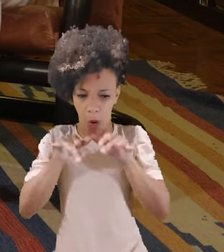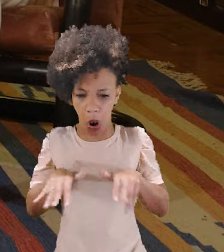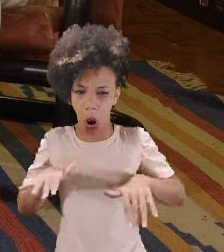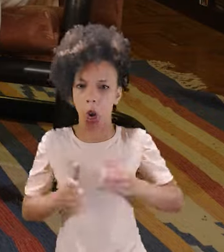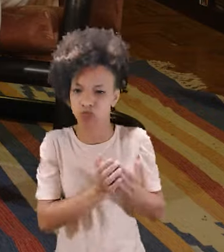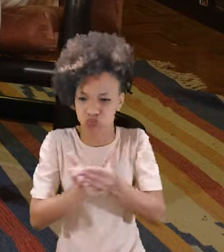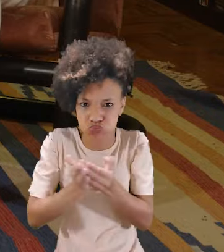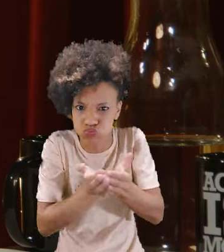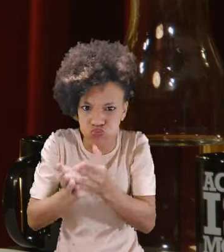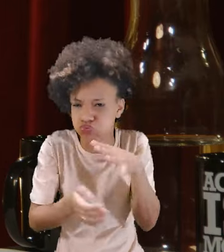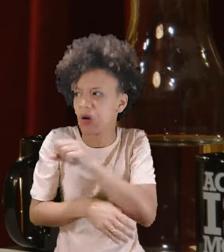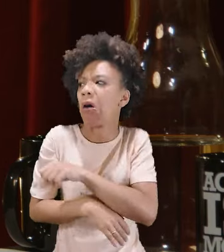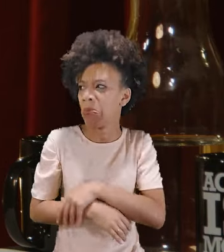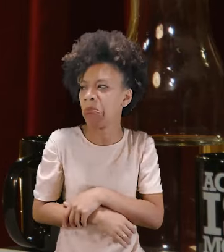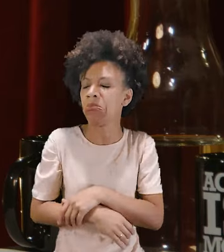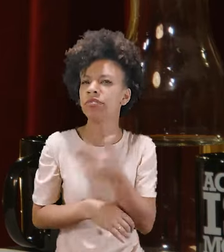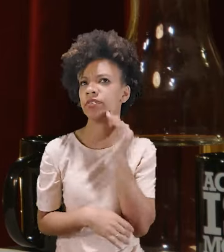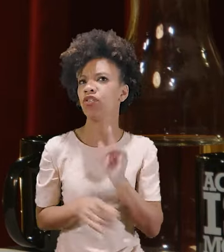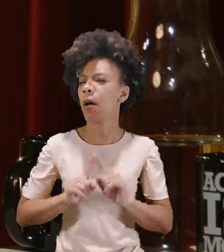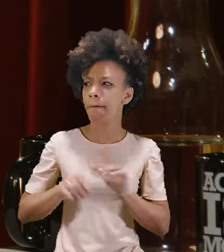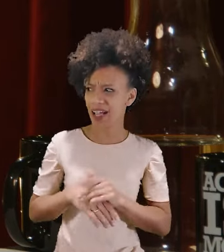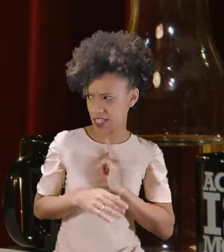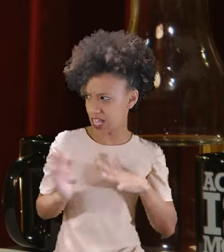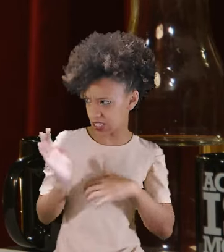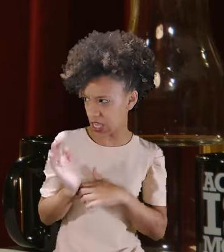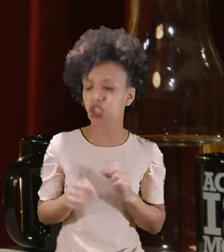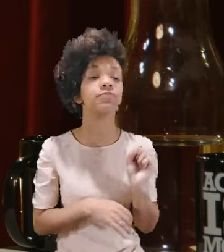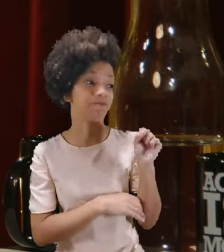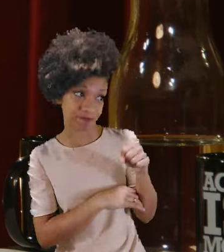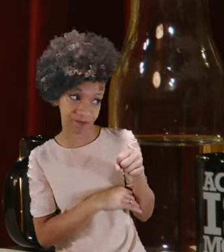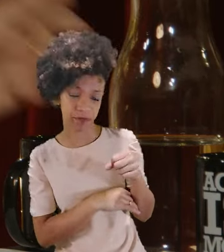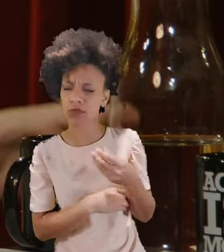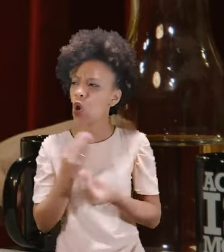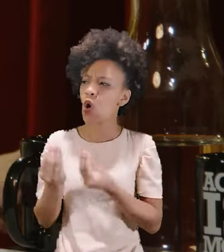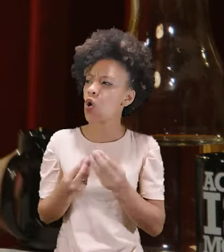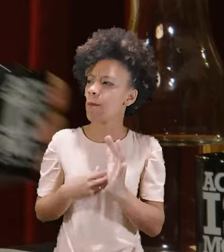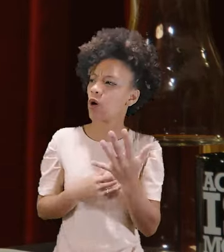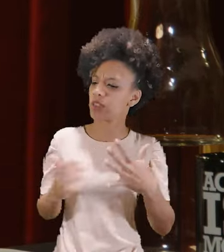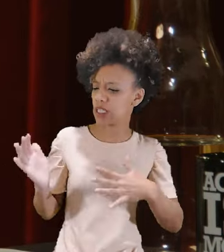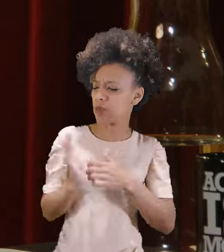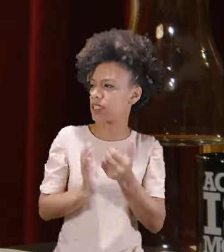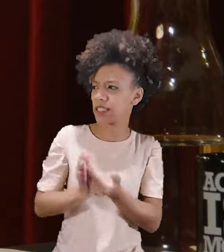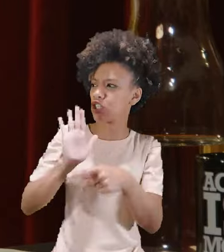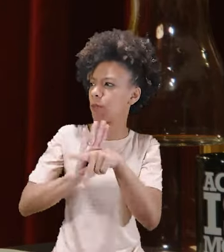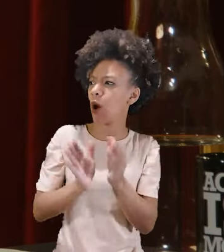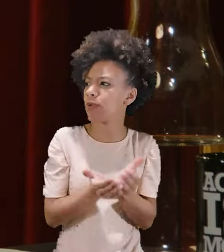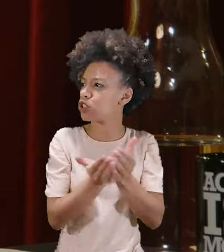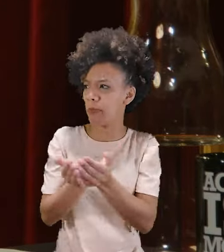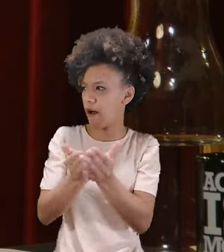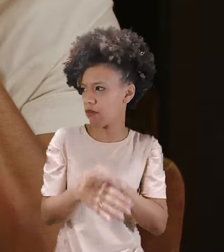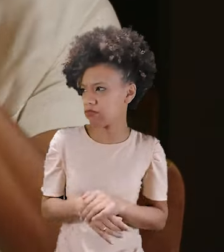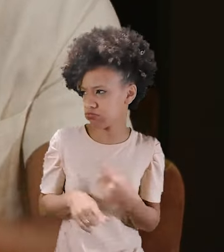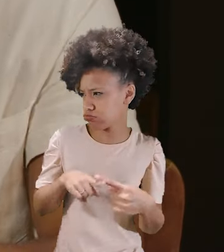ar obra para correr entendi e seu like deixe acidente sim como como que é feito um acidente de